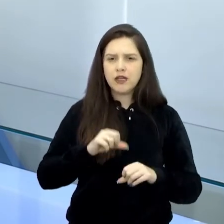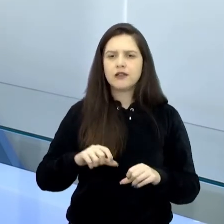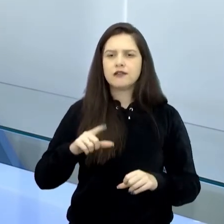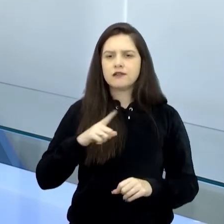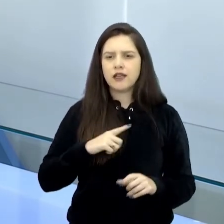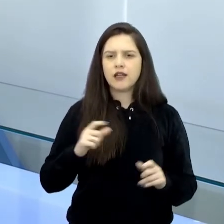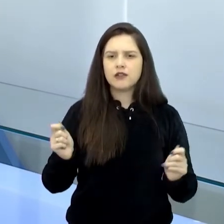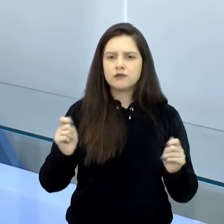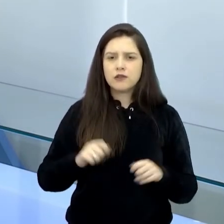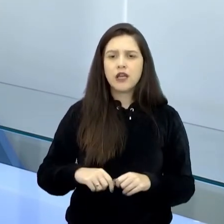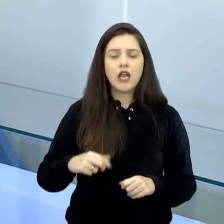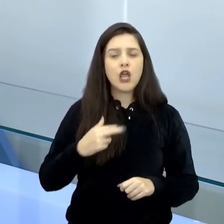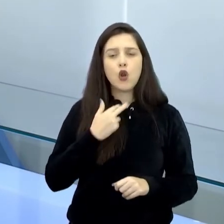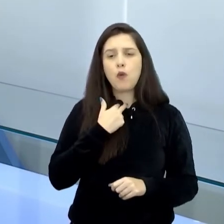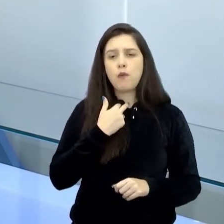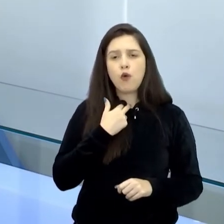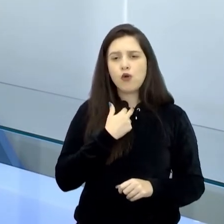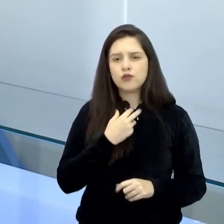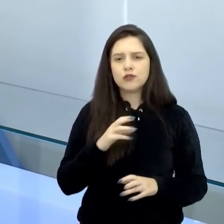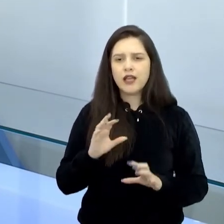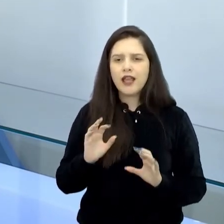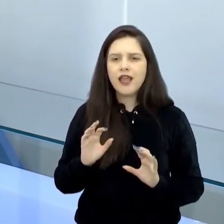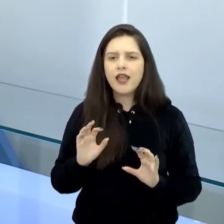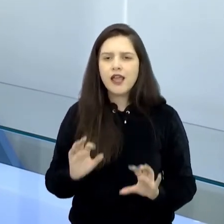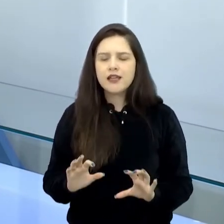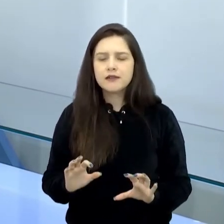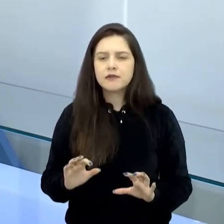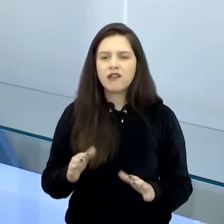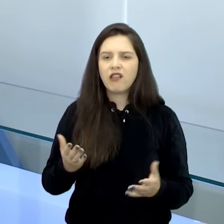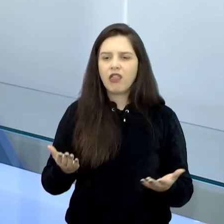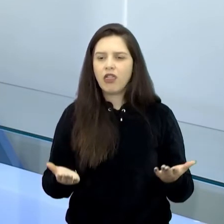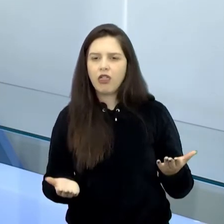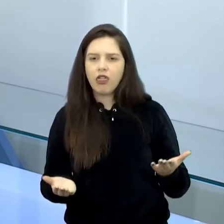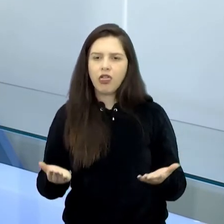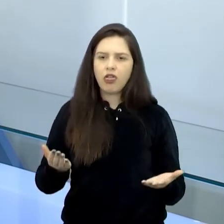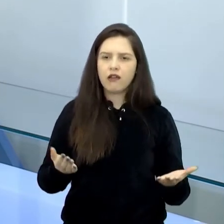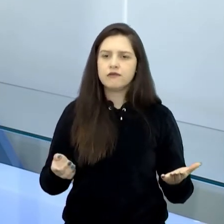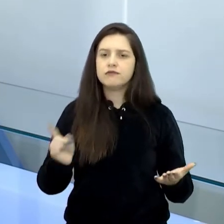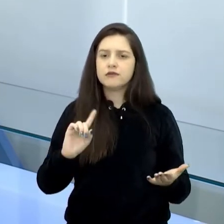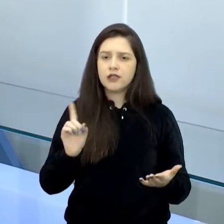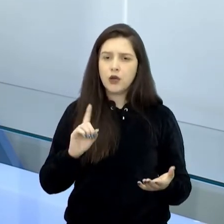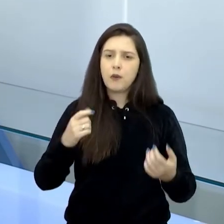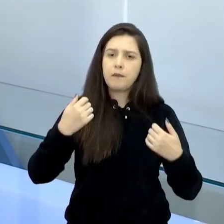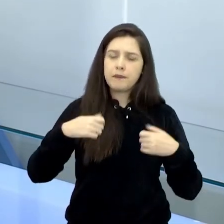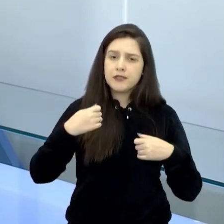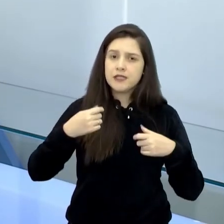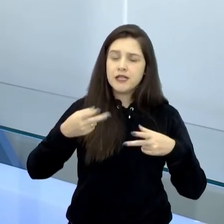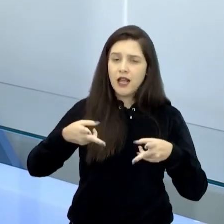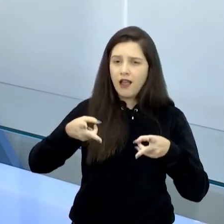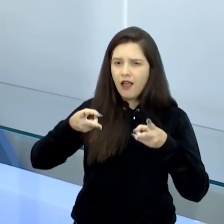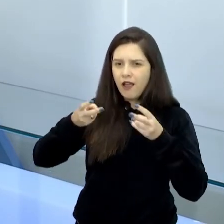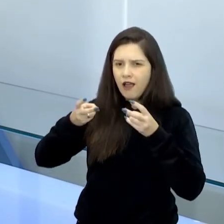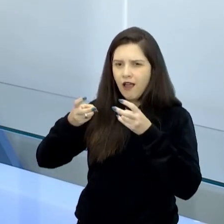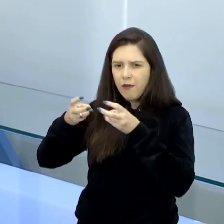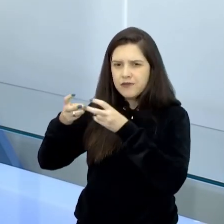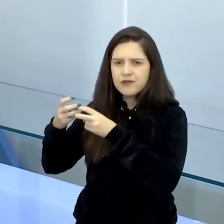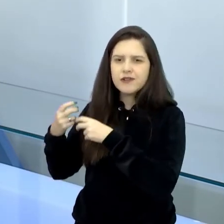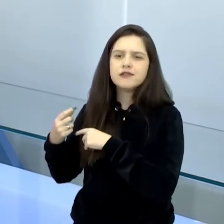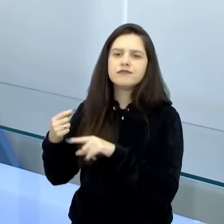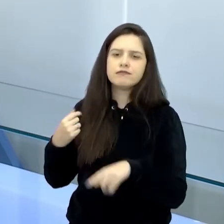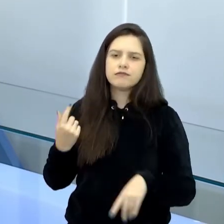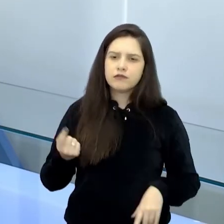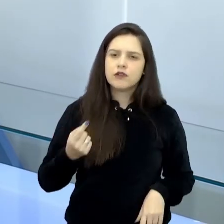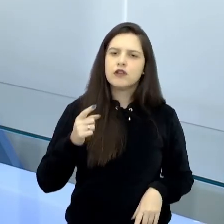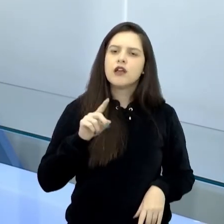necessidade, porque eu não posso ter uma reação desequilibrada, senão nós vamos ferir o princípio da conservação de massas, né,